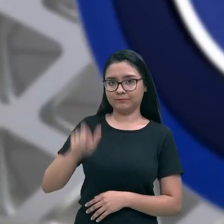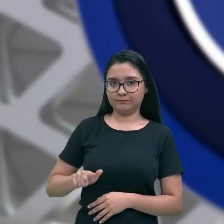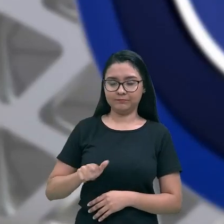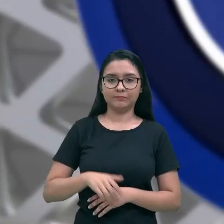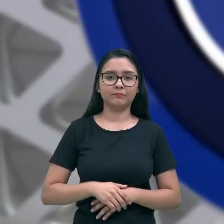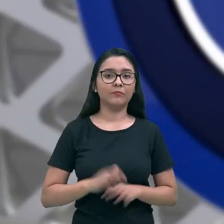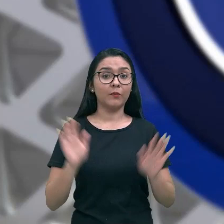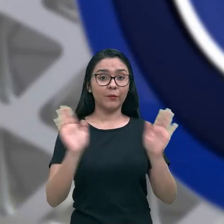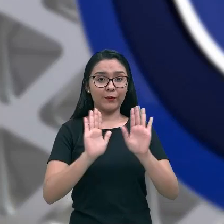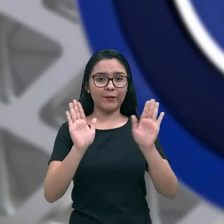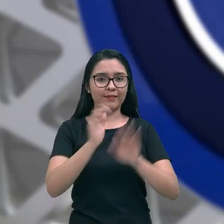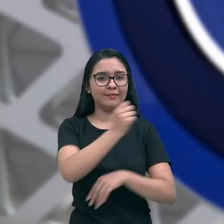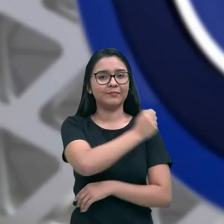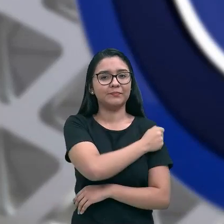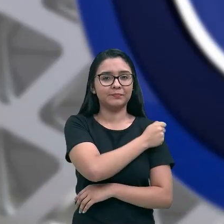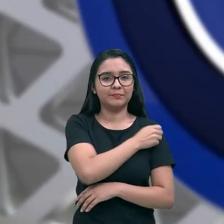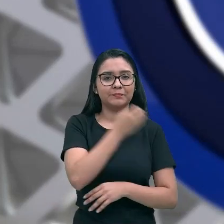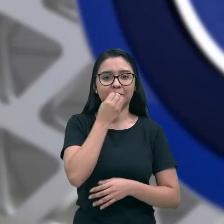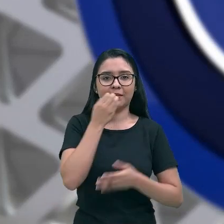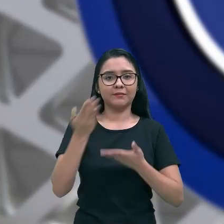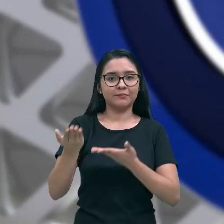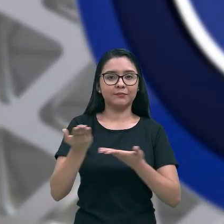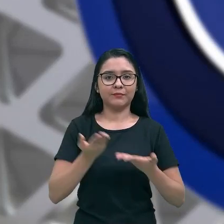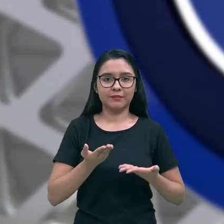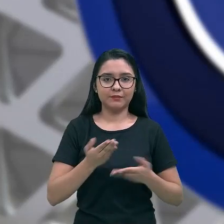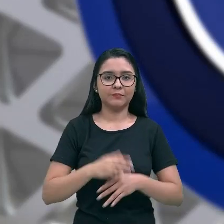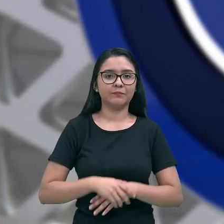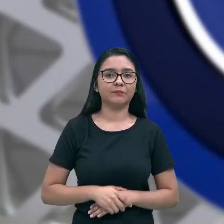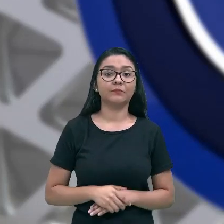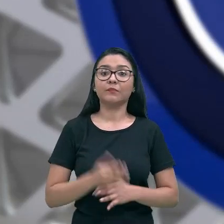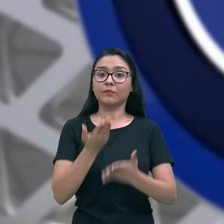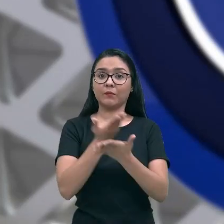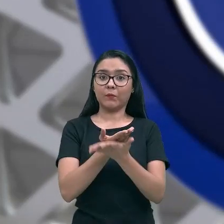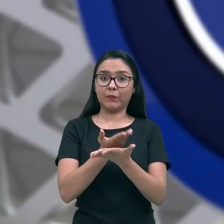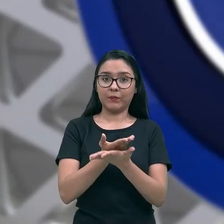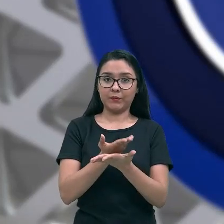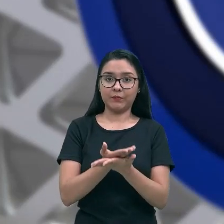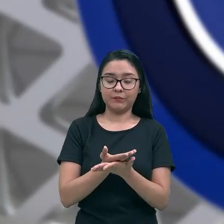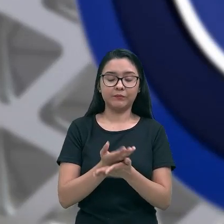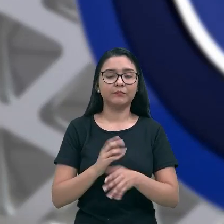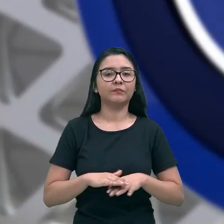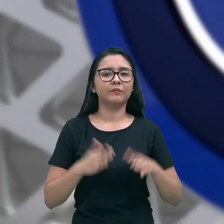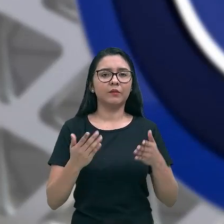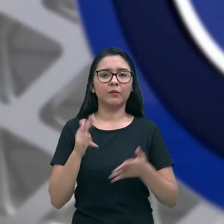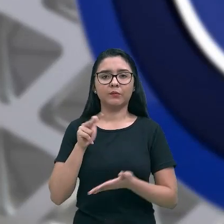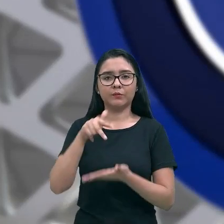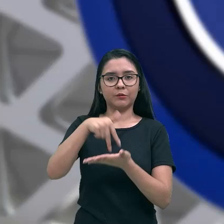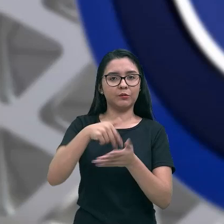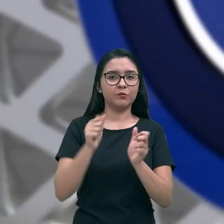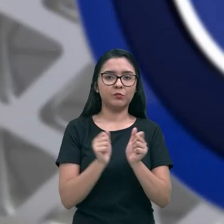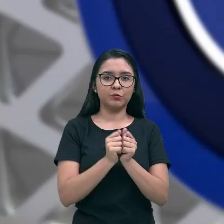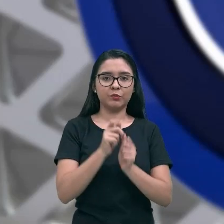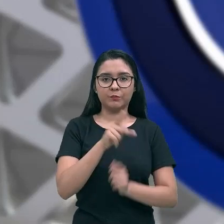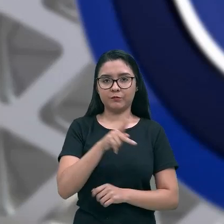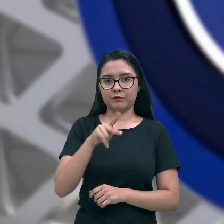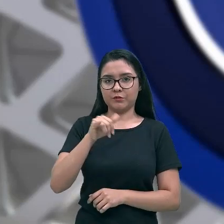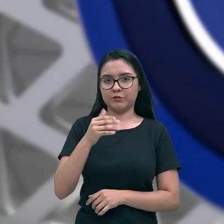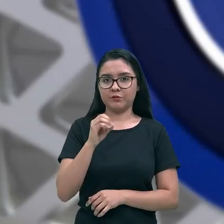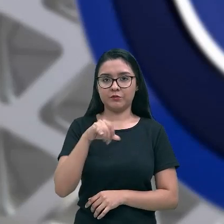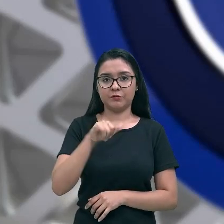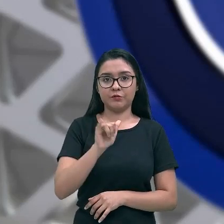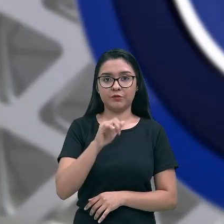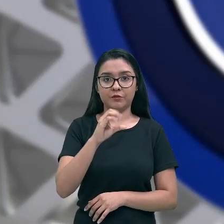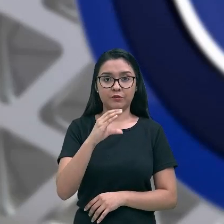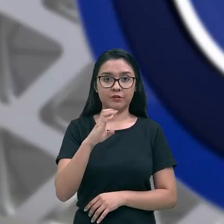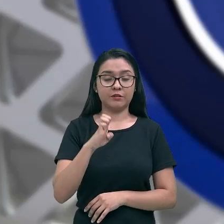meus queridos, sejam bem-vindos a mais uma aula. Estou aqui acompanhando a professora Joyce nessa jornada. Eu